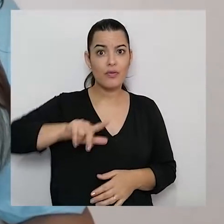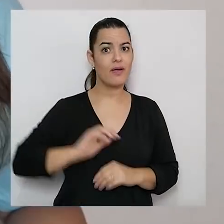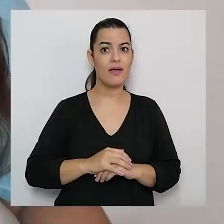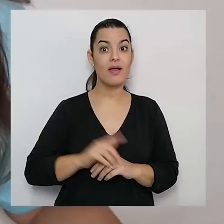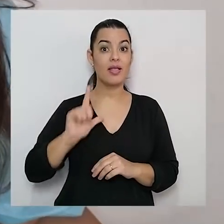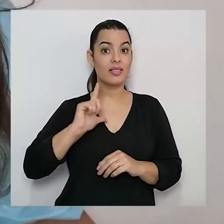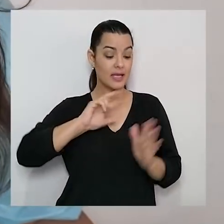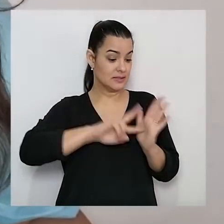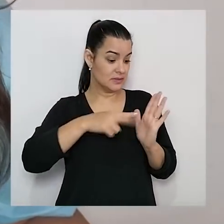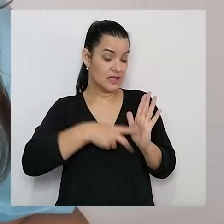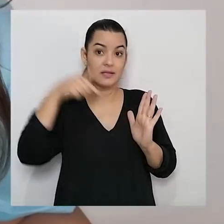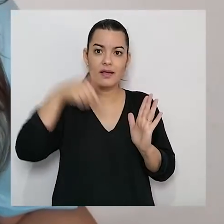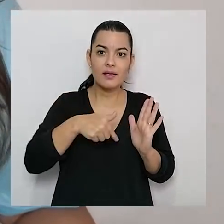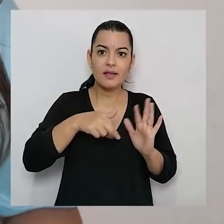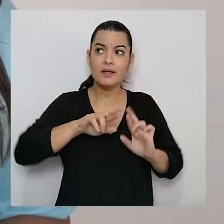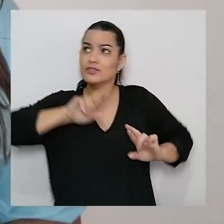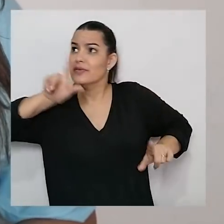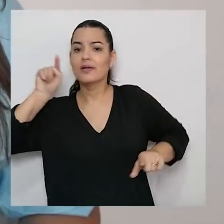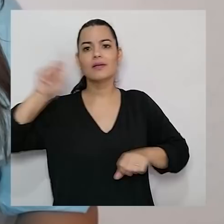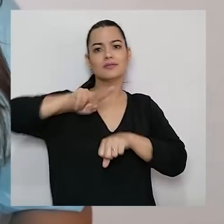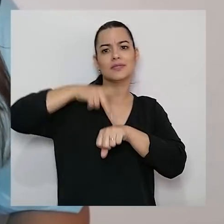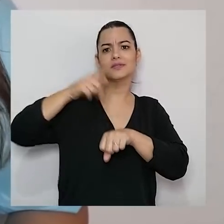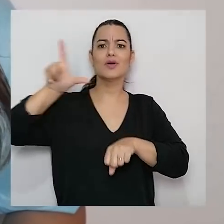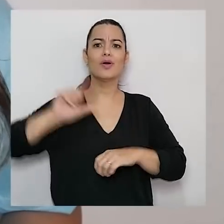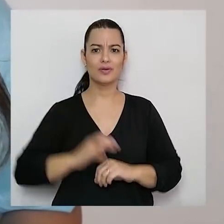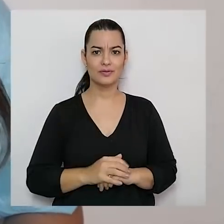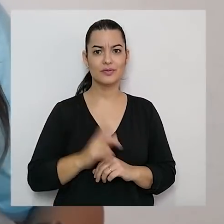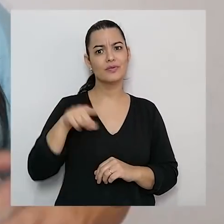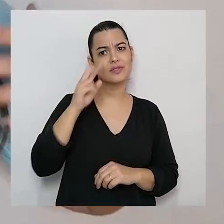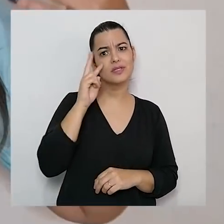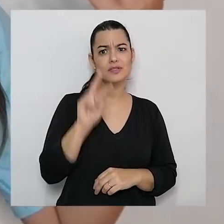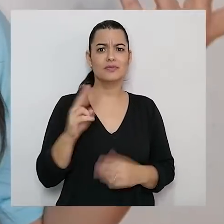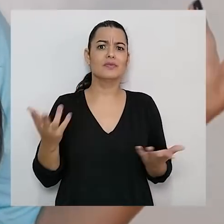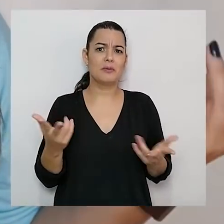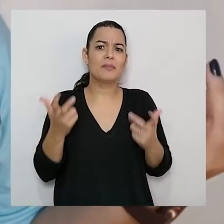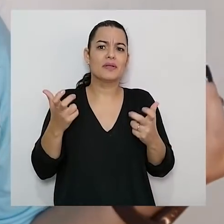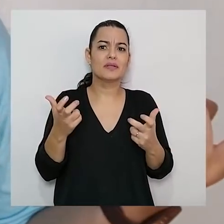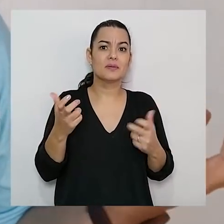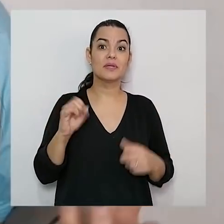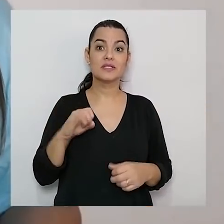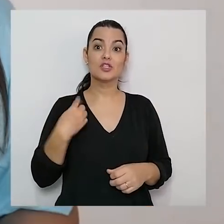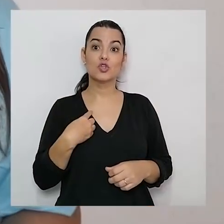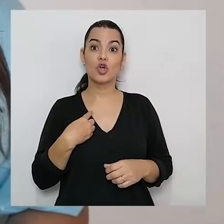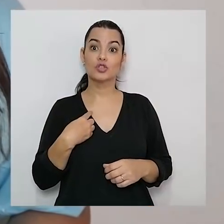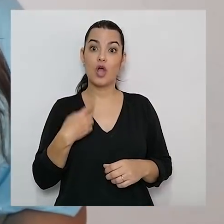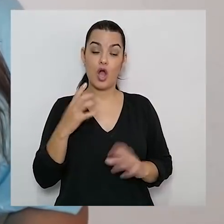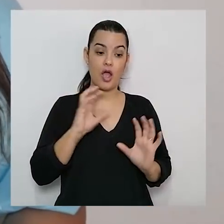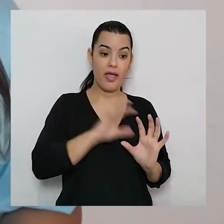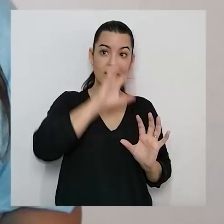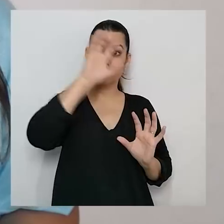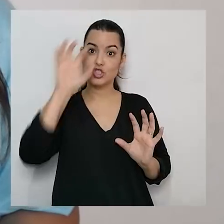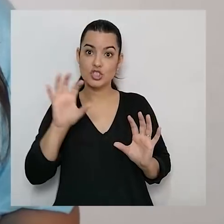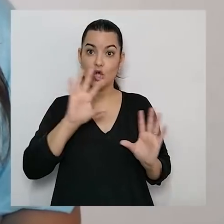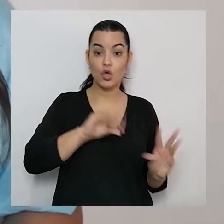divergem muito. Vocês estão vendo, só de trocarmos de uma região, falarmos da região Nordeste em relação